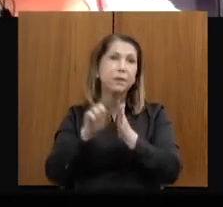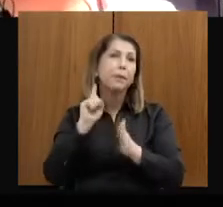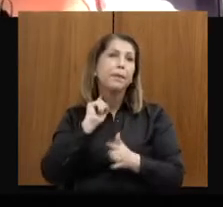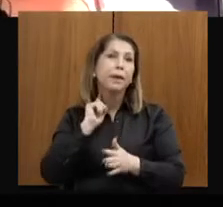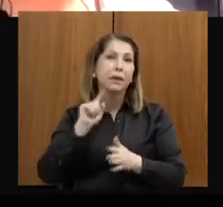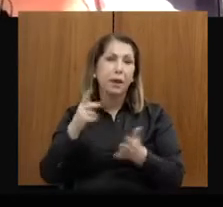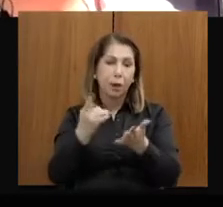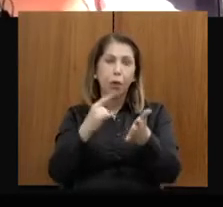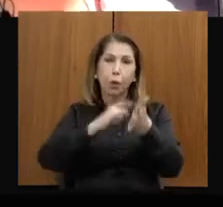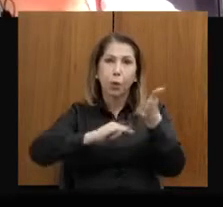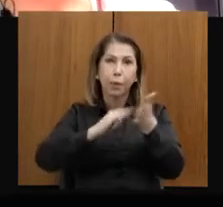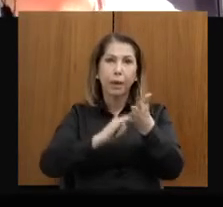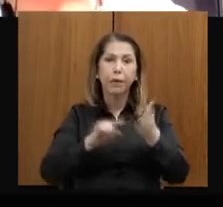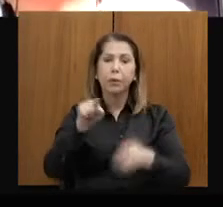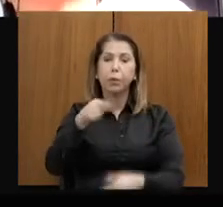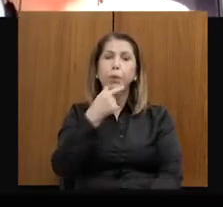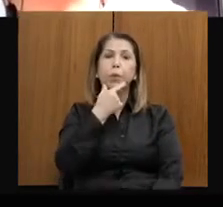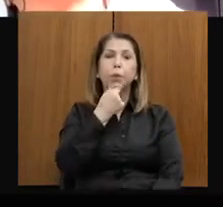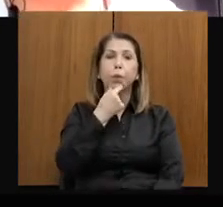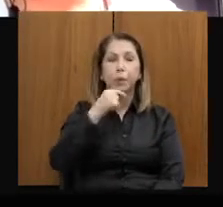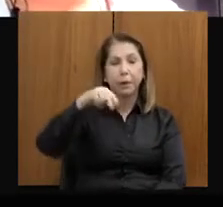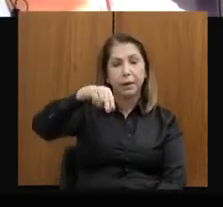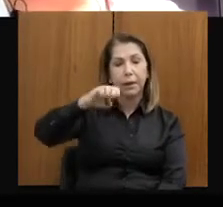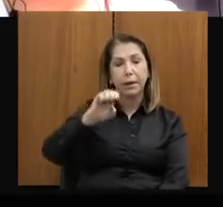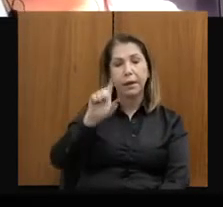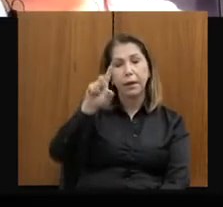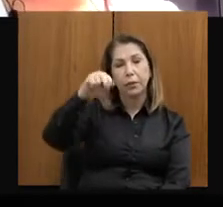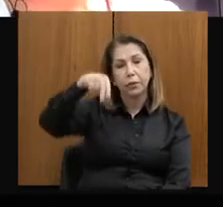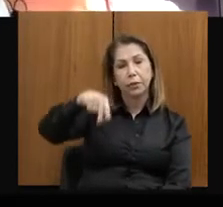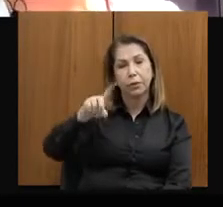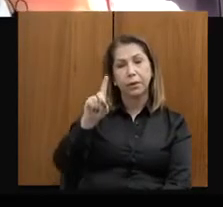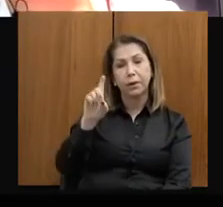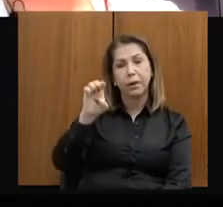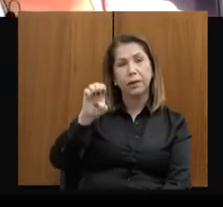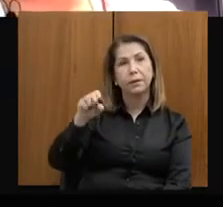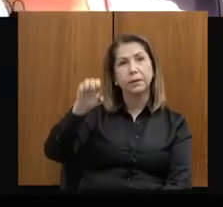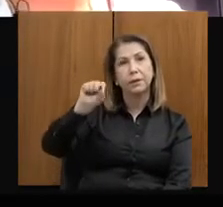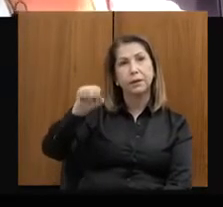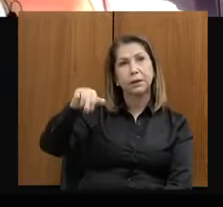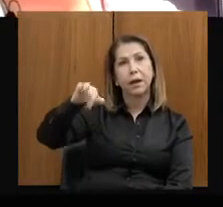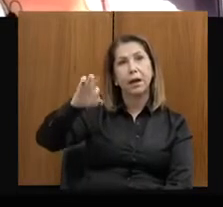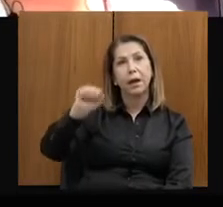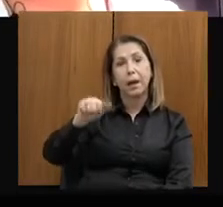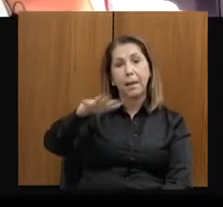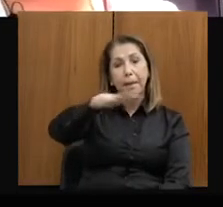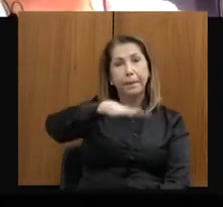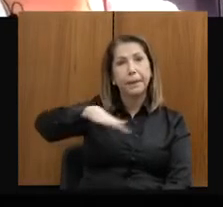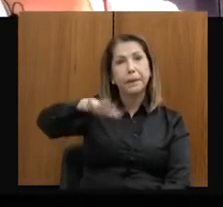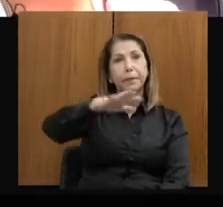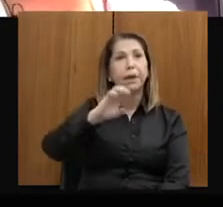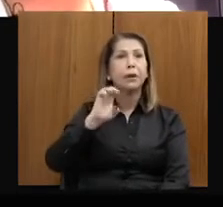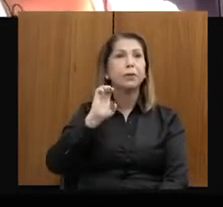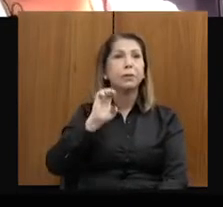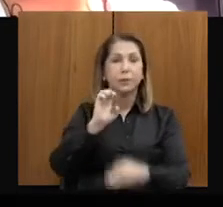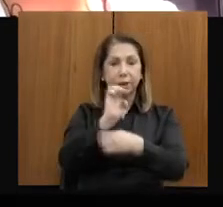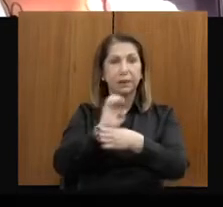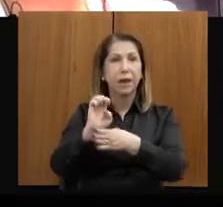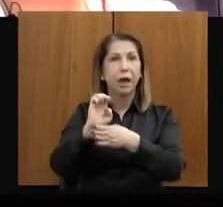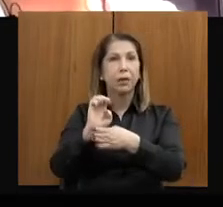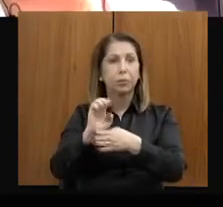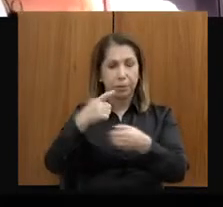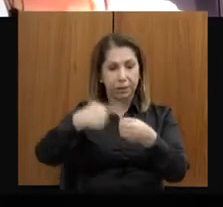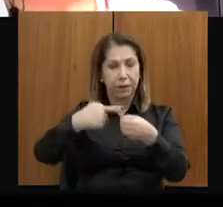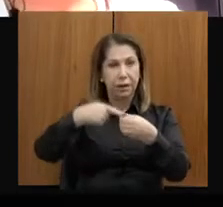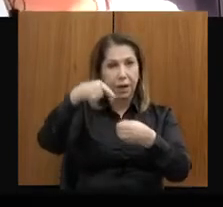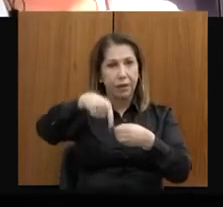preocupado Nelson de Sena é dizia que na maior parte das regiões nas principais regiões do estado da província